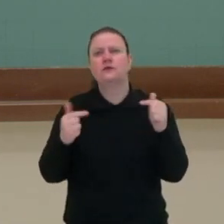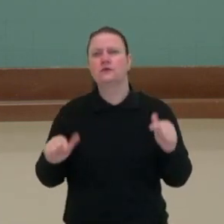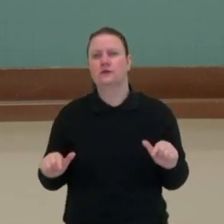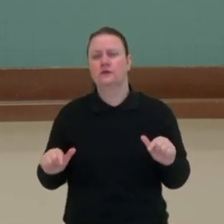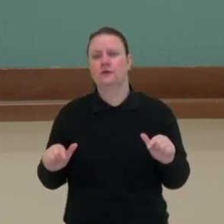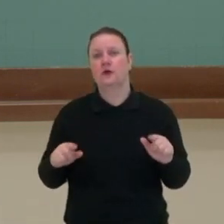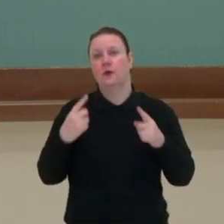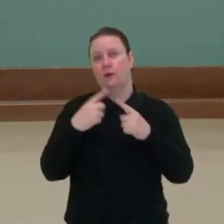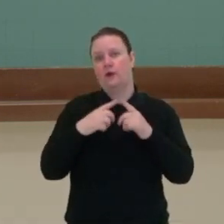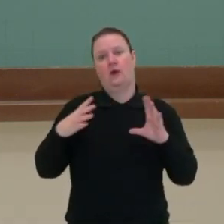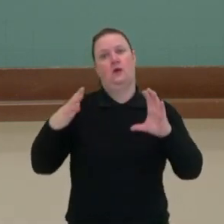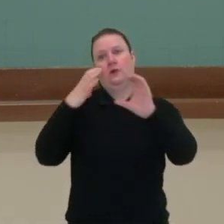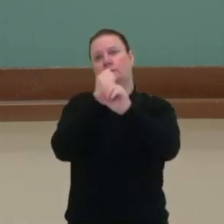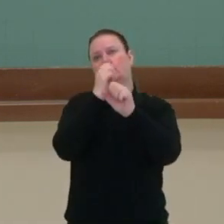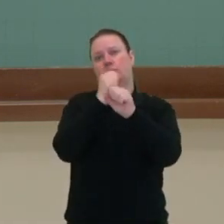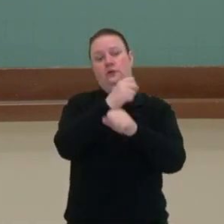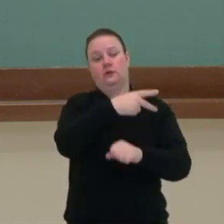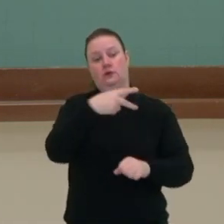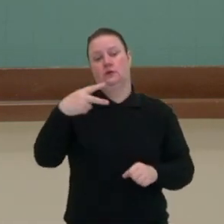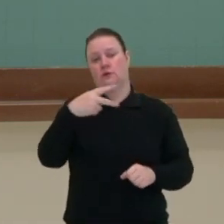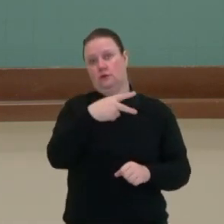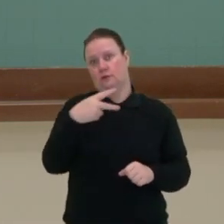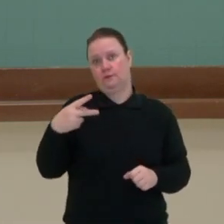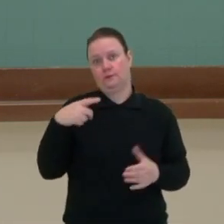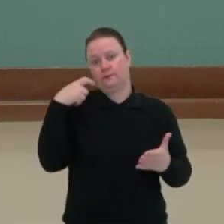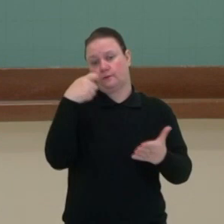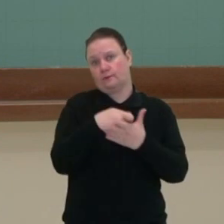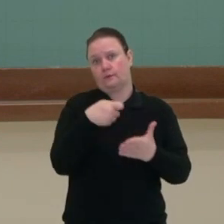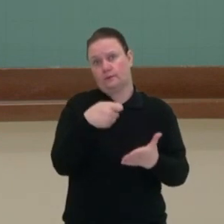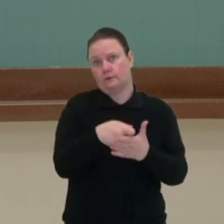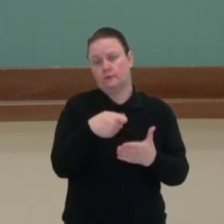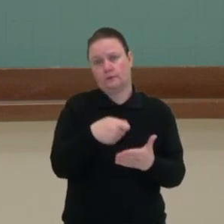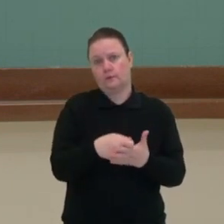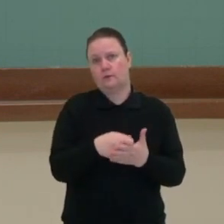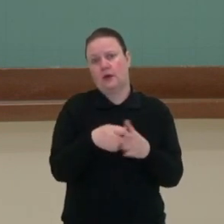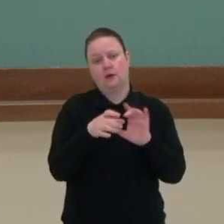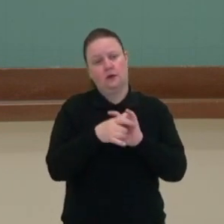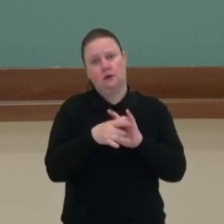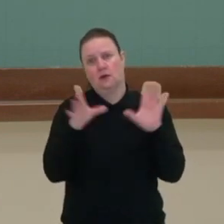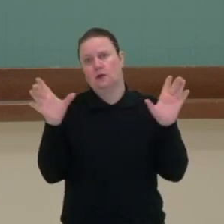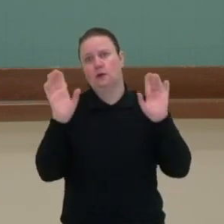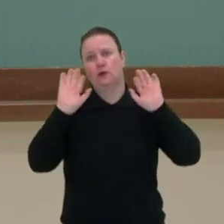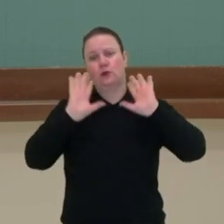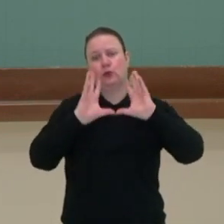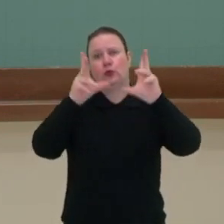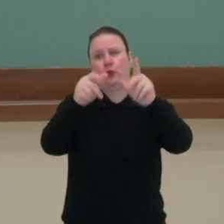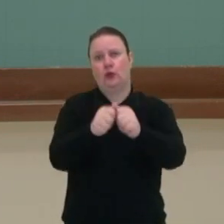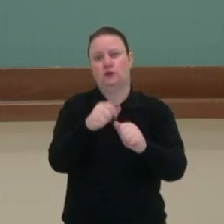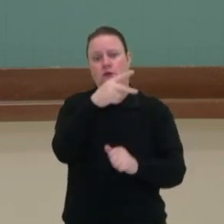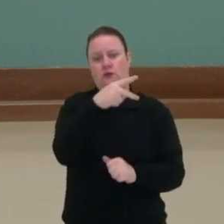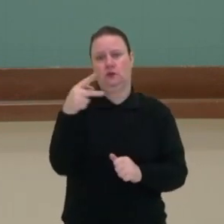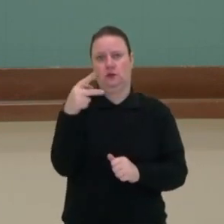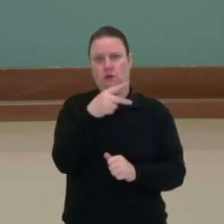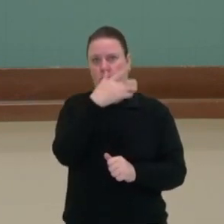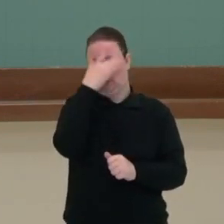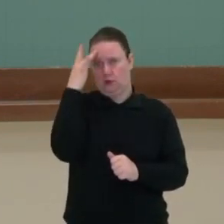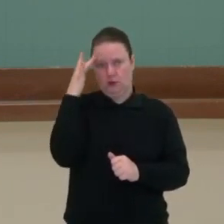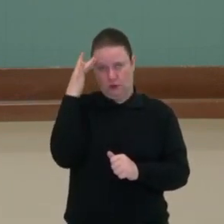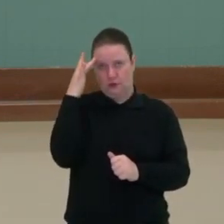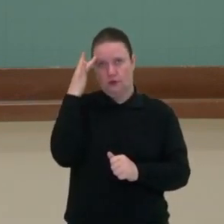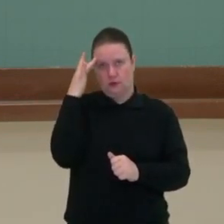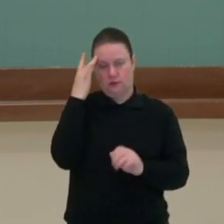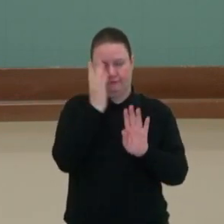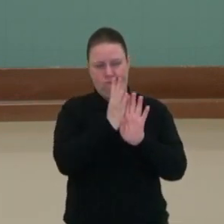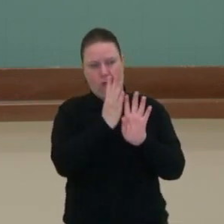pelo grande número de candidatos e a obrigatoriedade de dar espaço igual para os 22 candidatos. Uma enorme fila